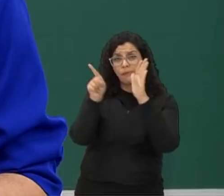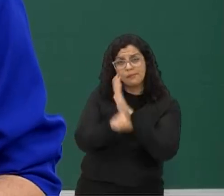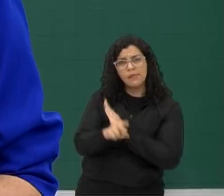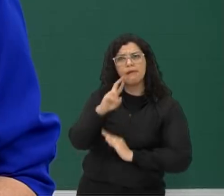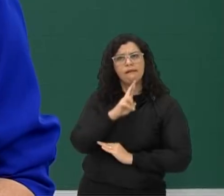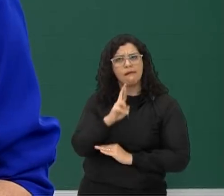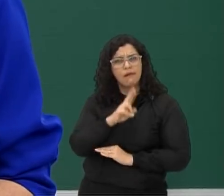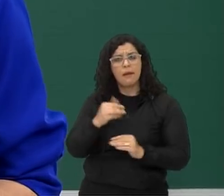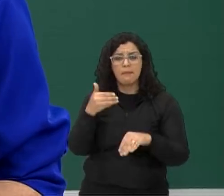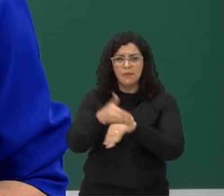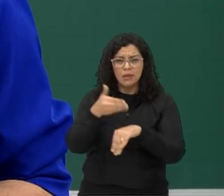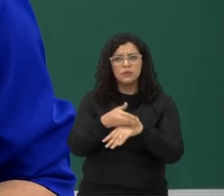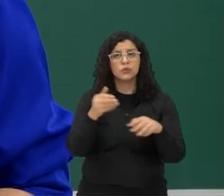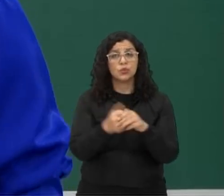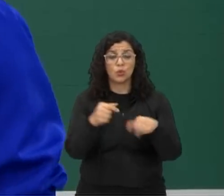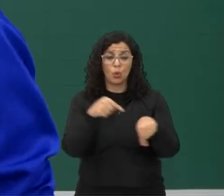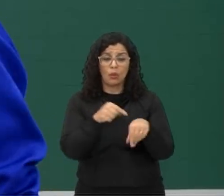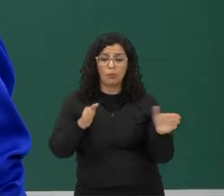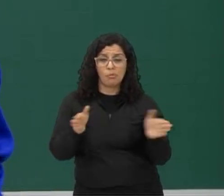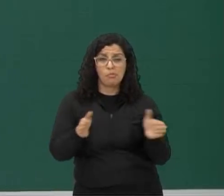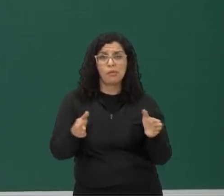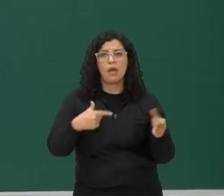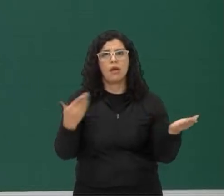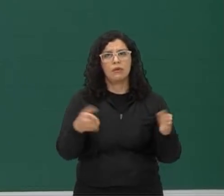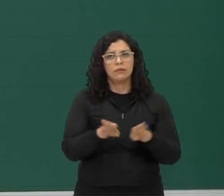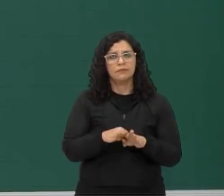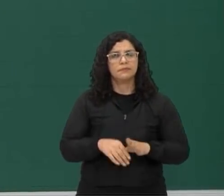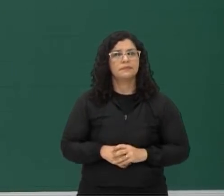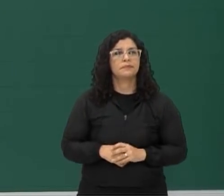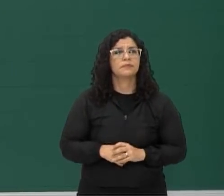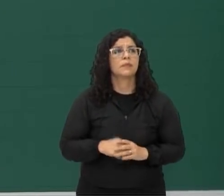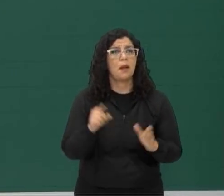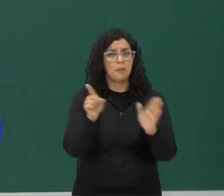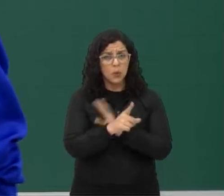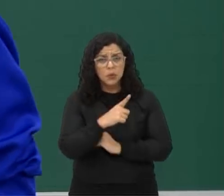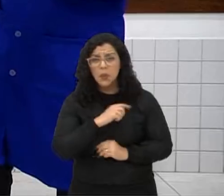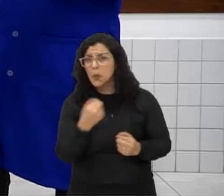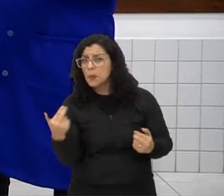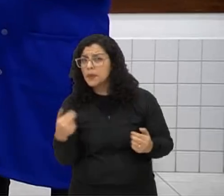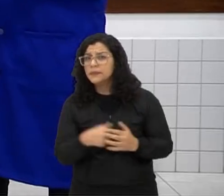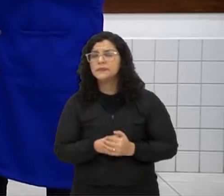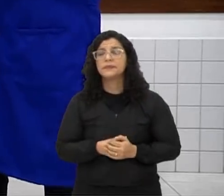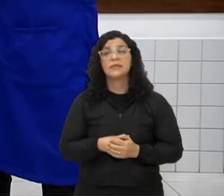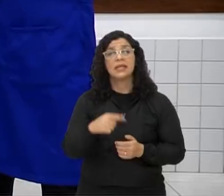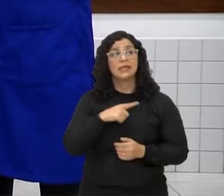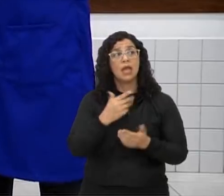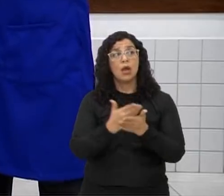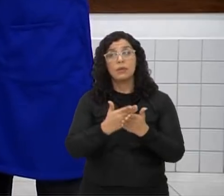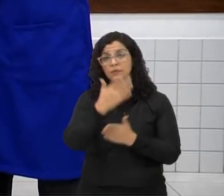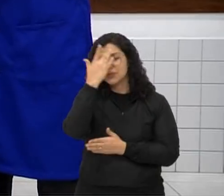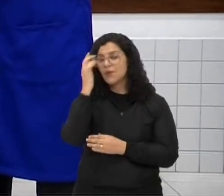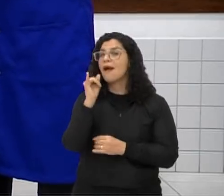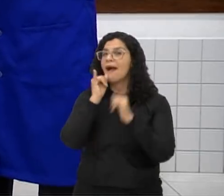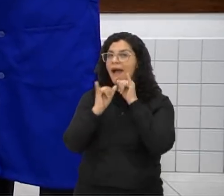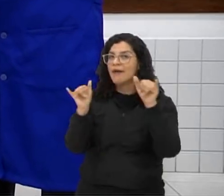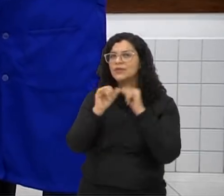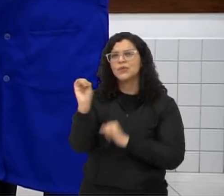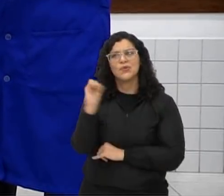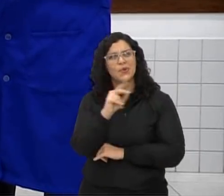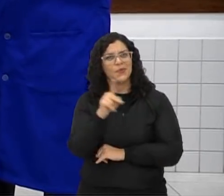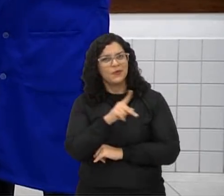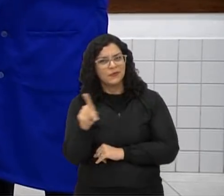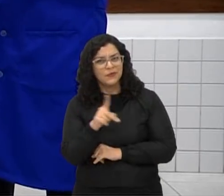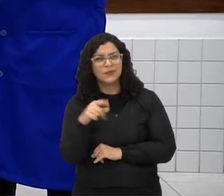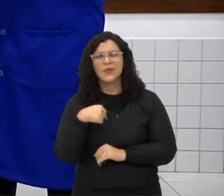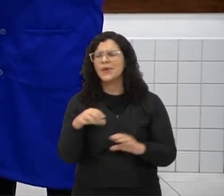né? Participa, o tempo é curto. Alguém com alguma pergunta, Gilson? Temos aqui algum pessoal mandando recadinho ainda. Oi,